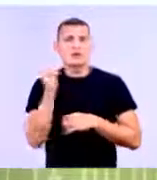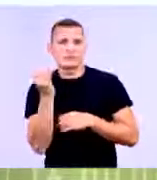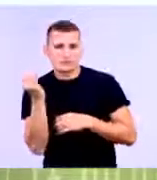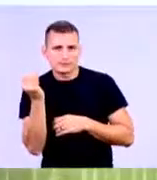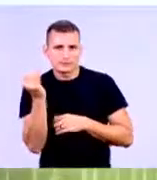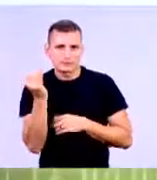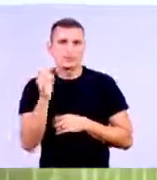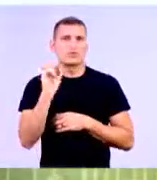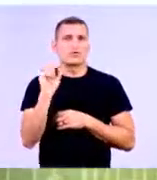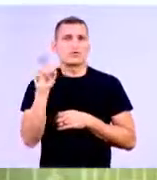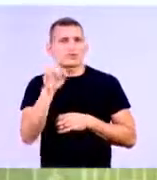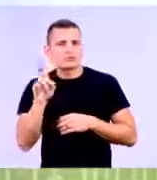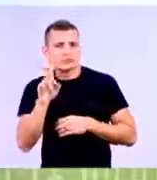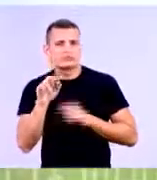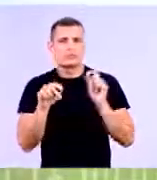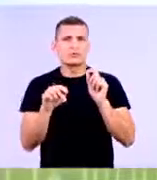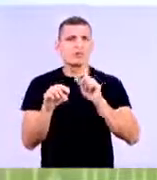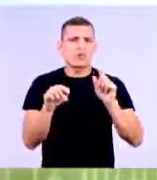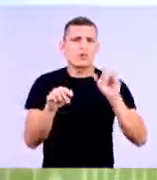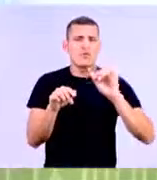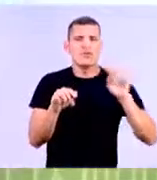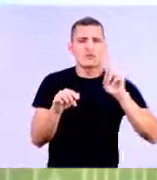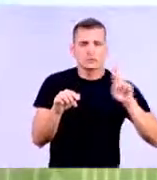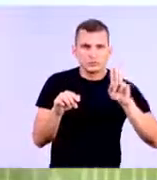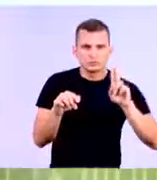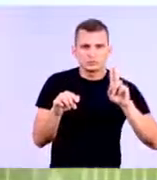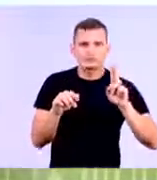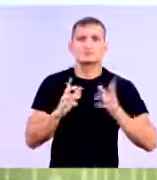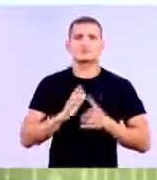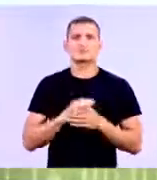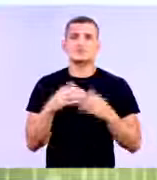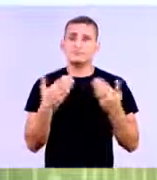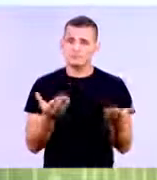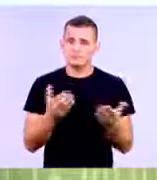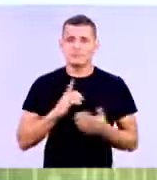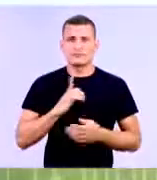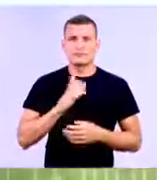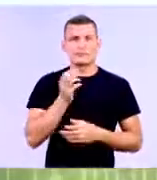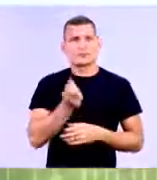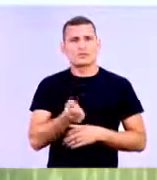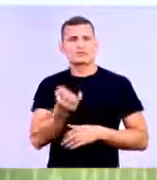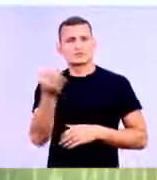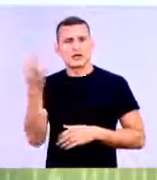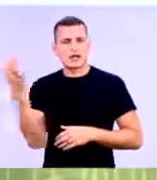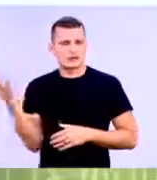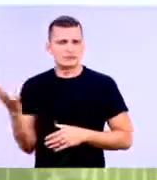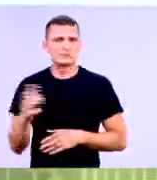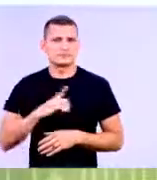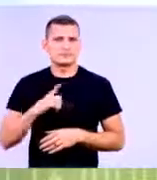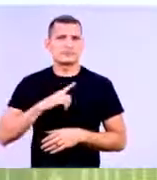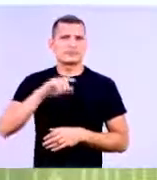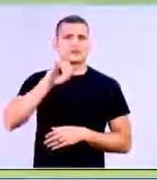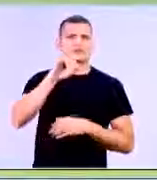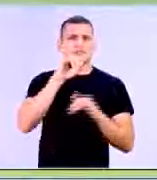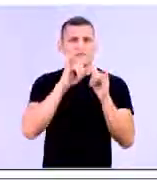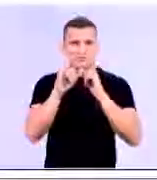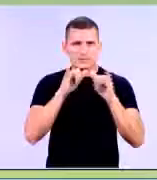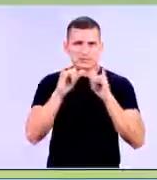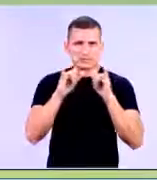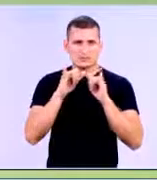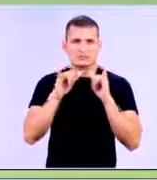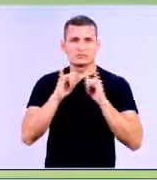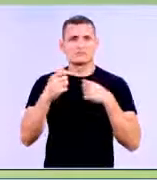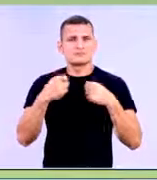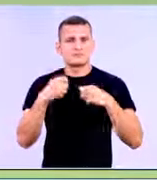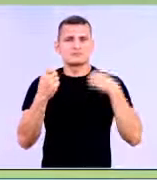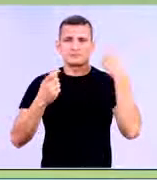que não é útil. E como nós temos essa quantidade enorme, né, essa massa gigantesca de informações, nós temos que